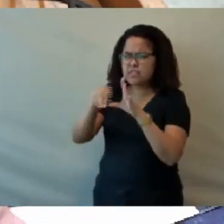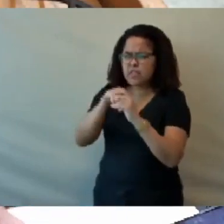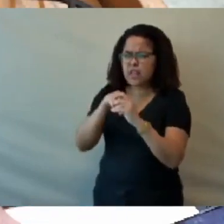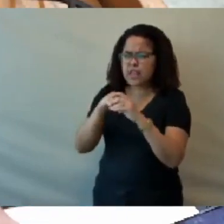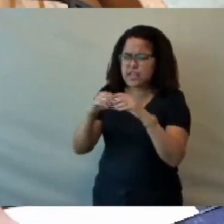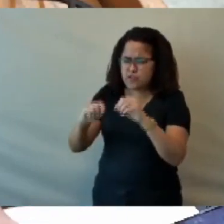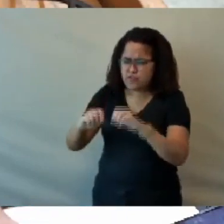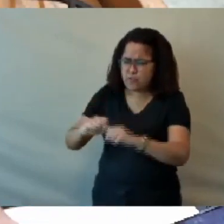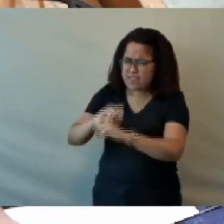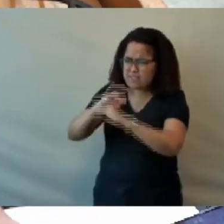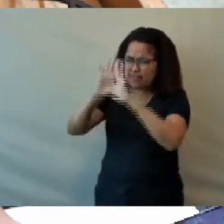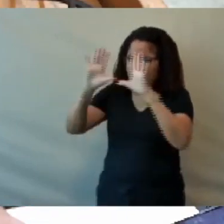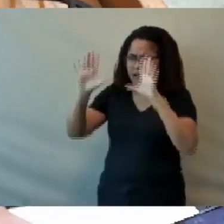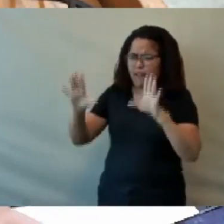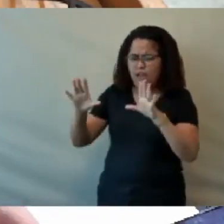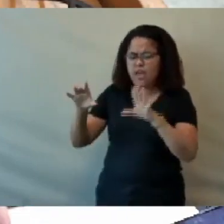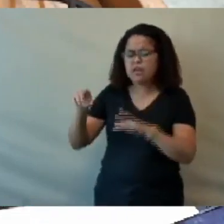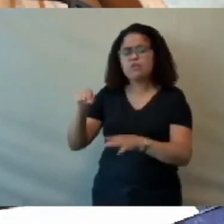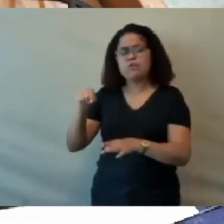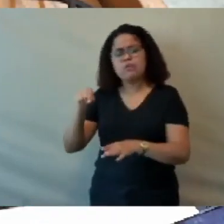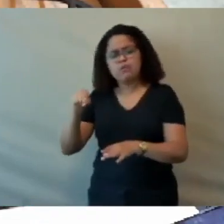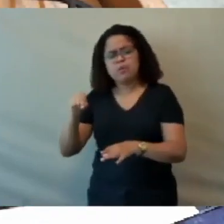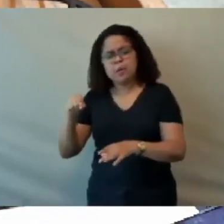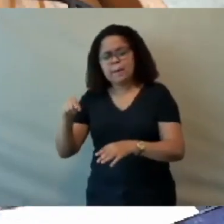de suporte para esse profissional.